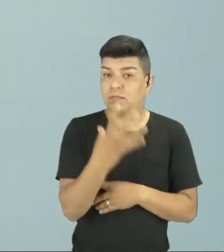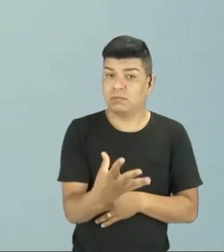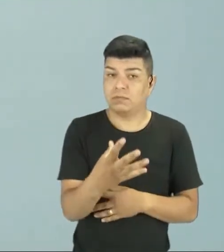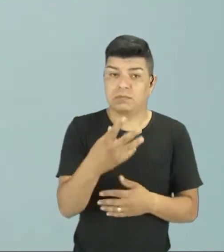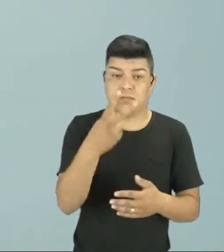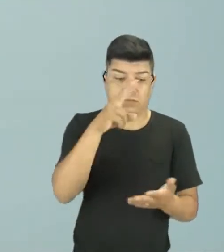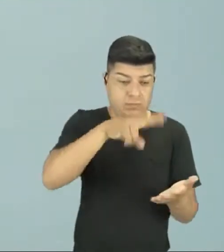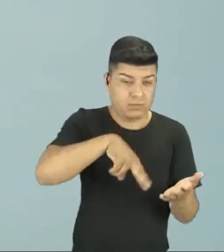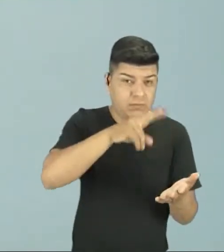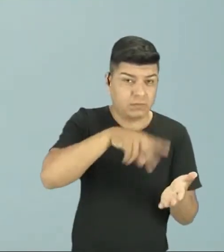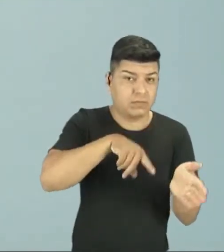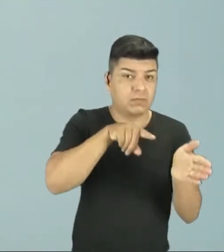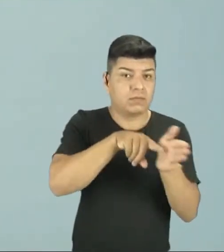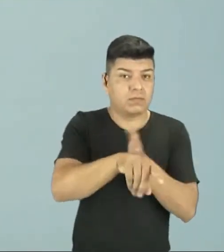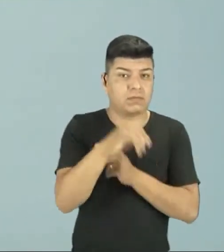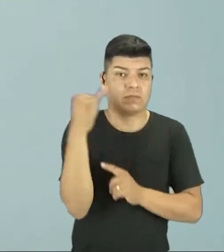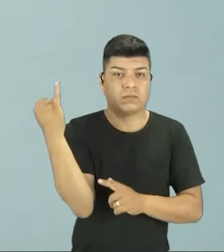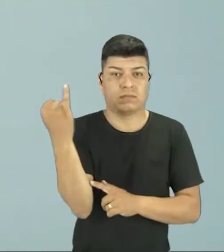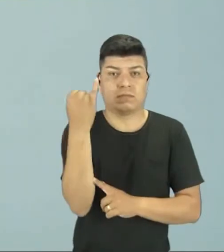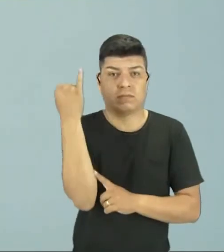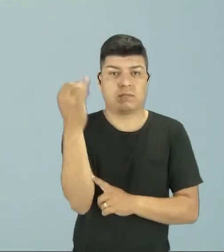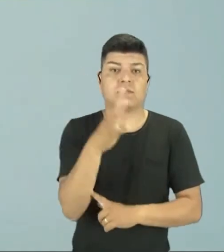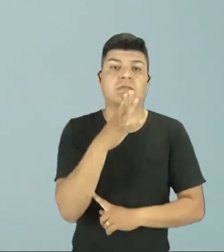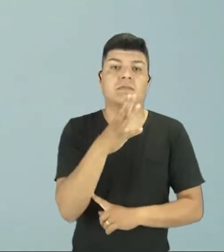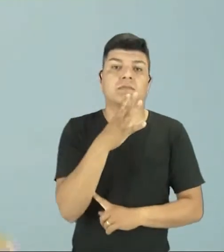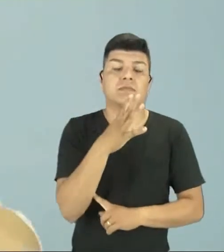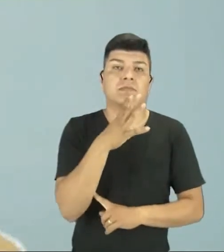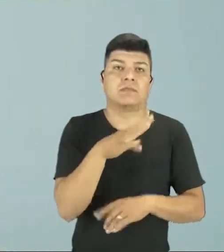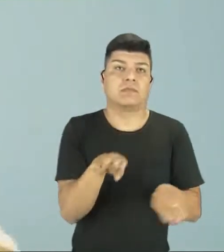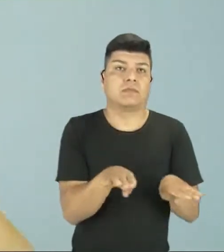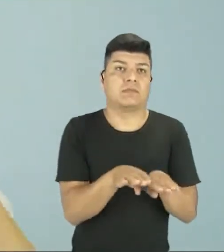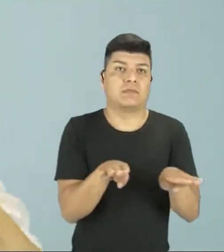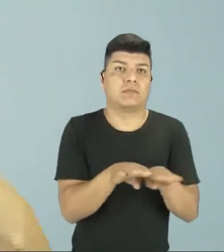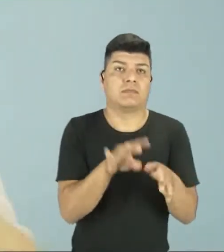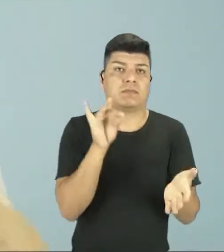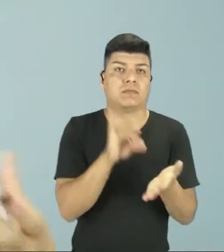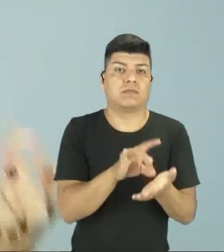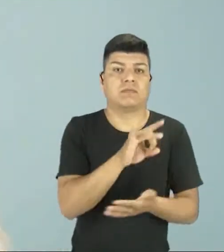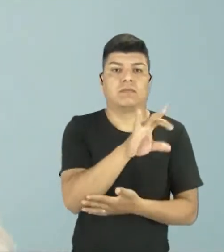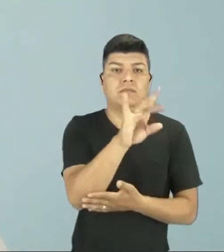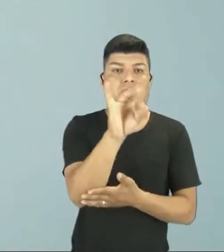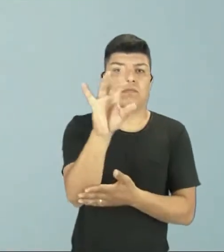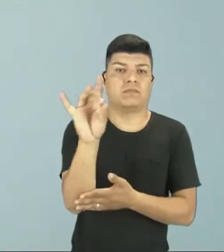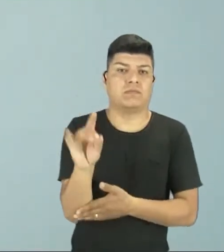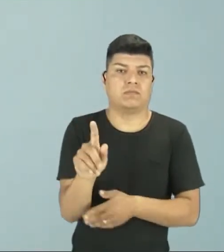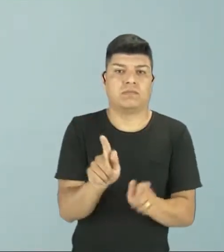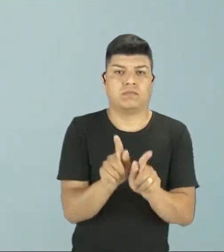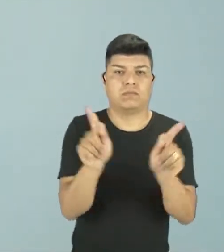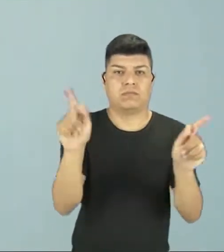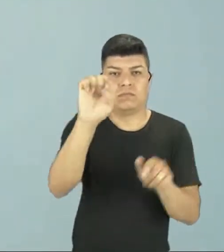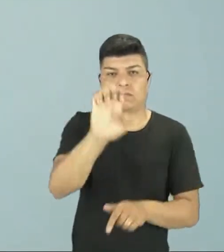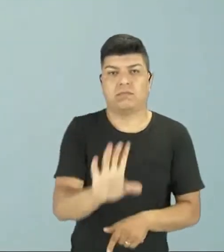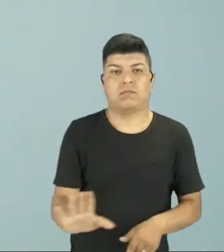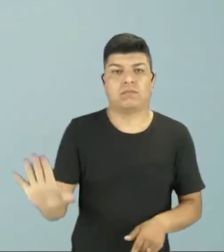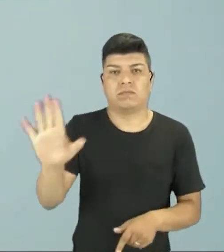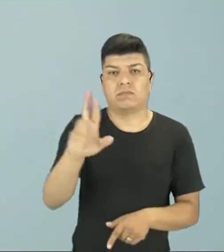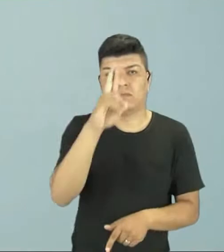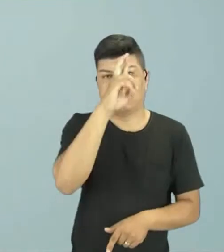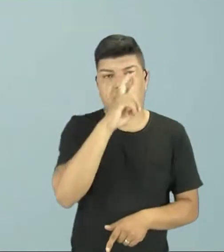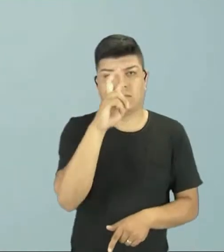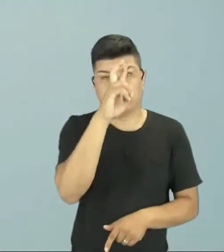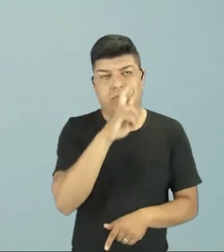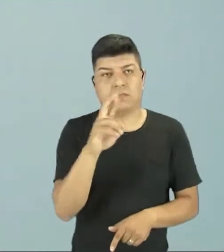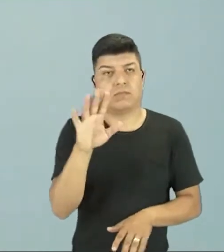o enunciado e é importante vocês também conhecerem, claro, a essência de cada uma das vanguardas europeias. Observem